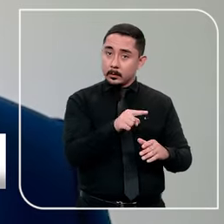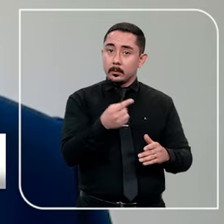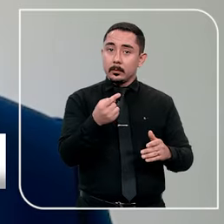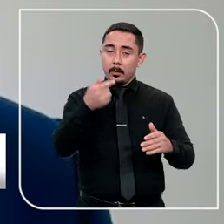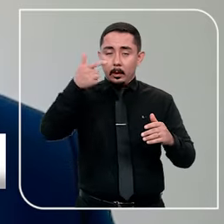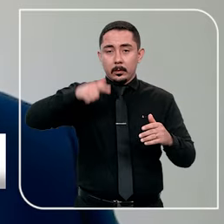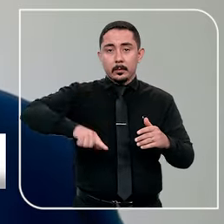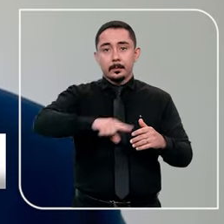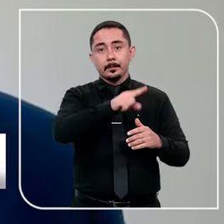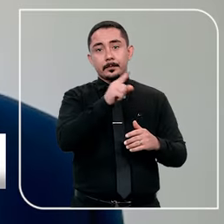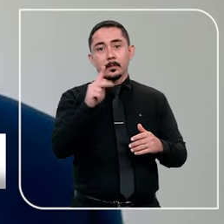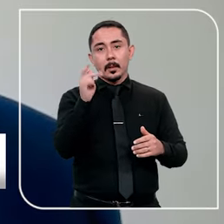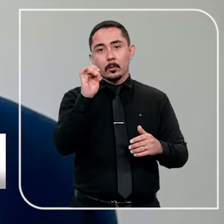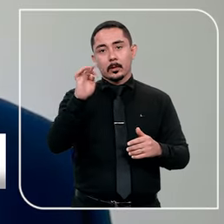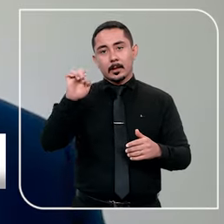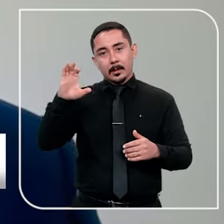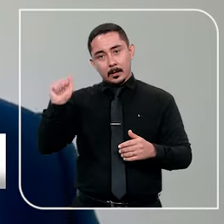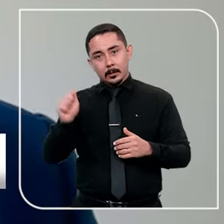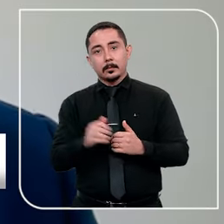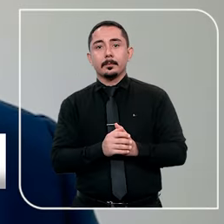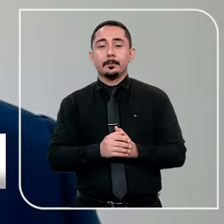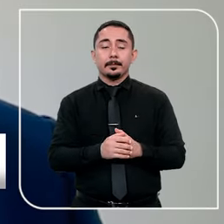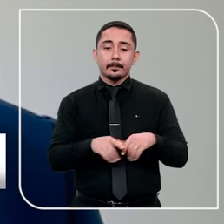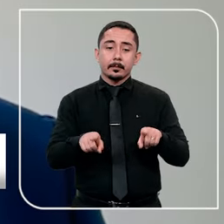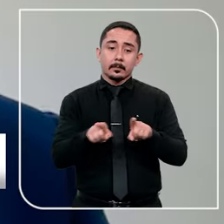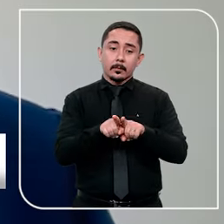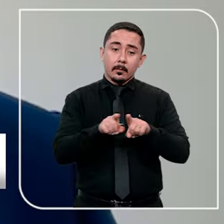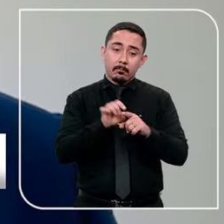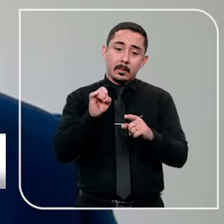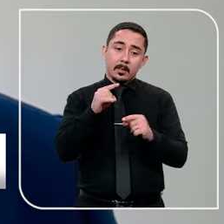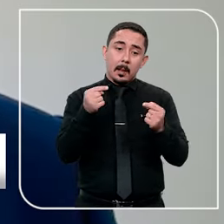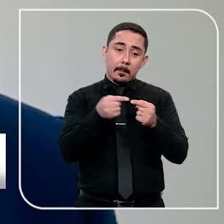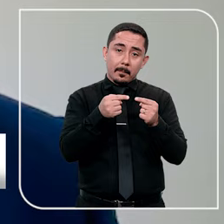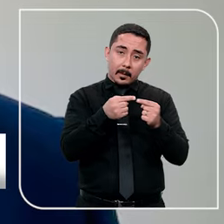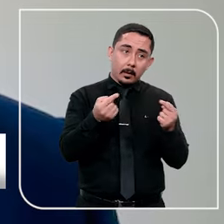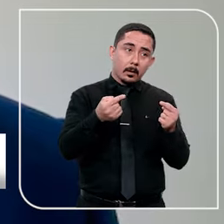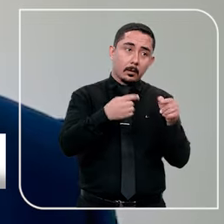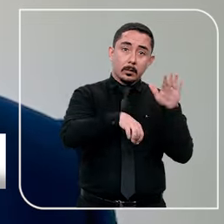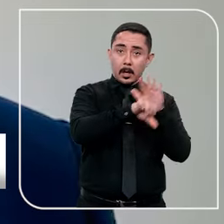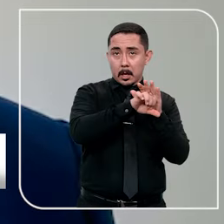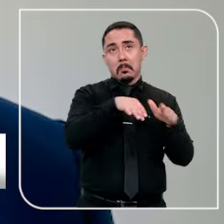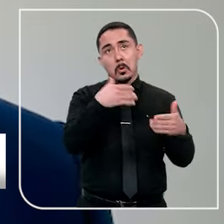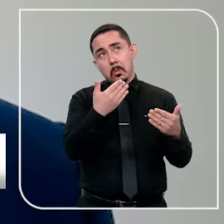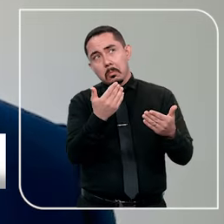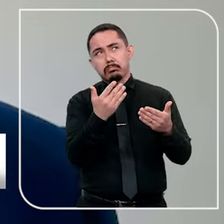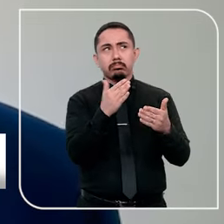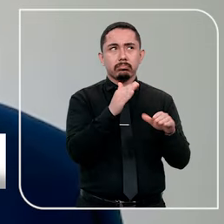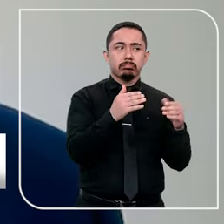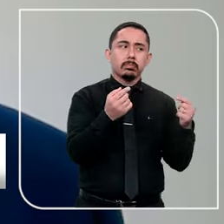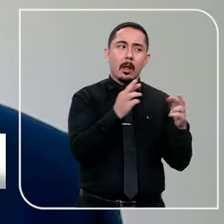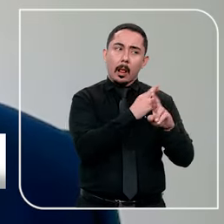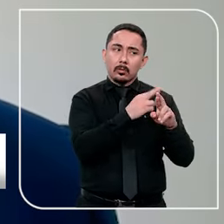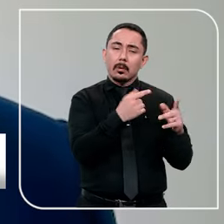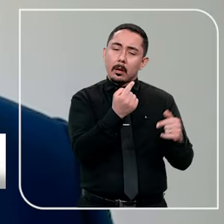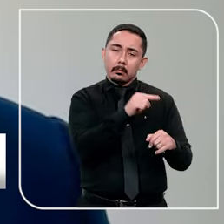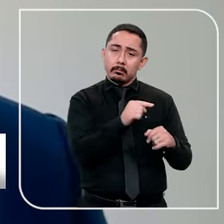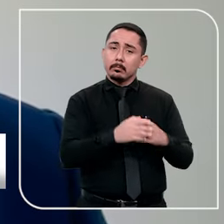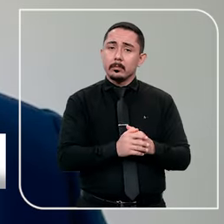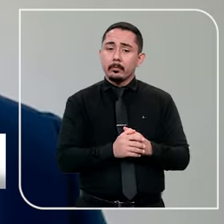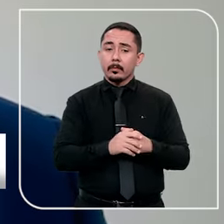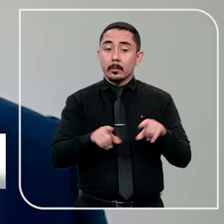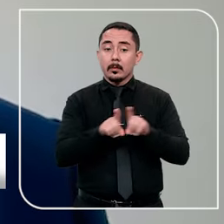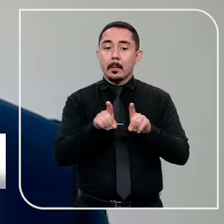bem execução da hipoteca eh é se for objeto de crime ou alguma coisa do tipo